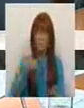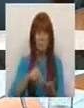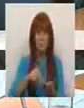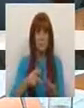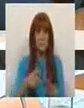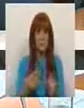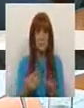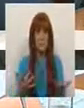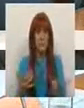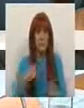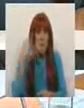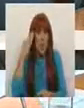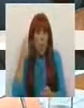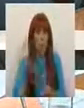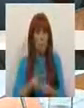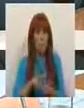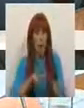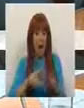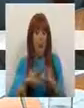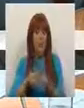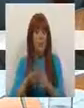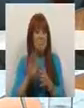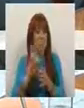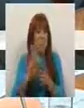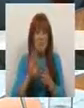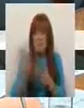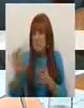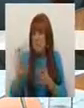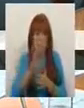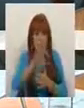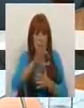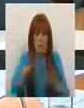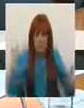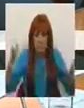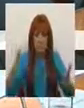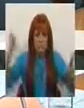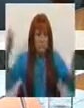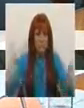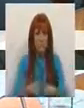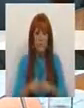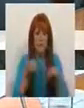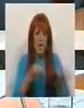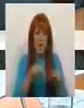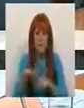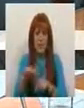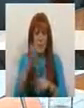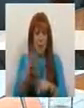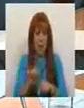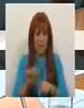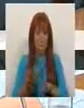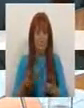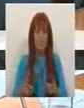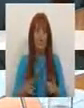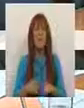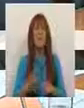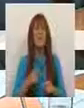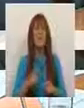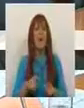veio ao cima. Pelos vistos, é alterações pontuais relativamente a esta situação.